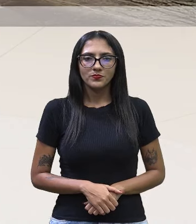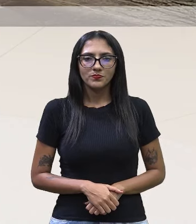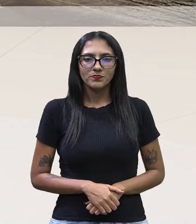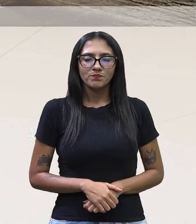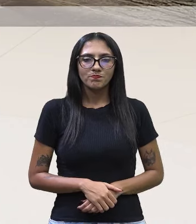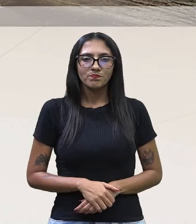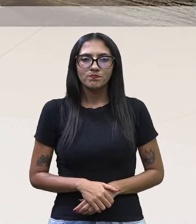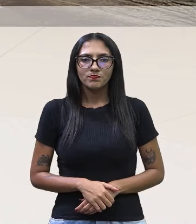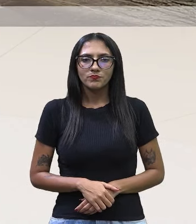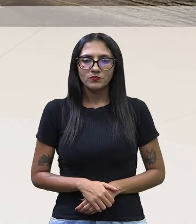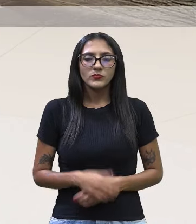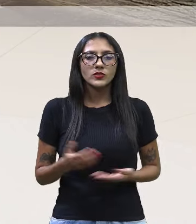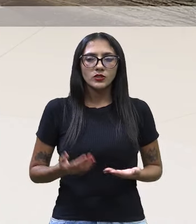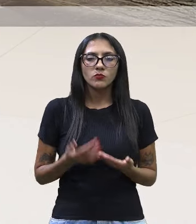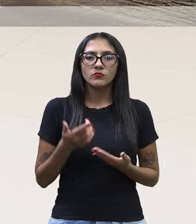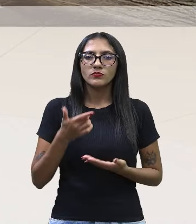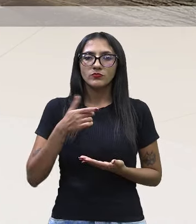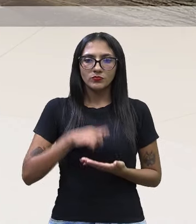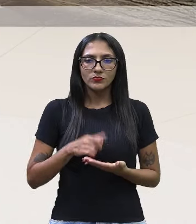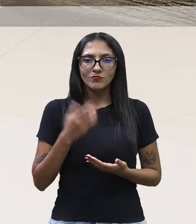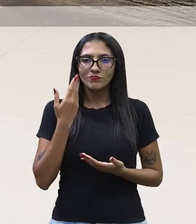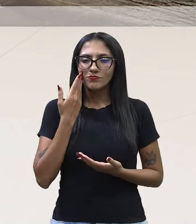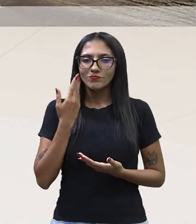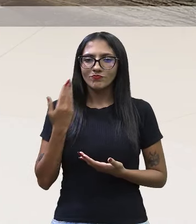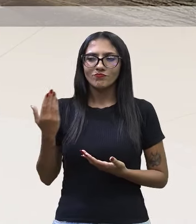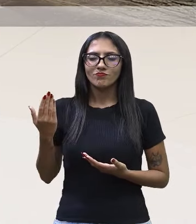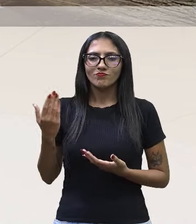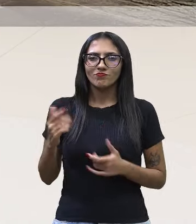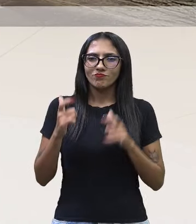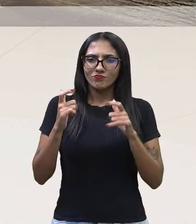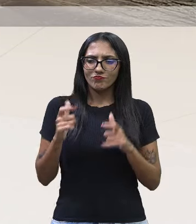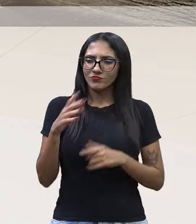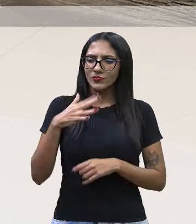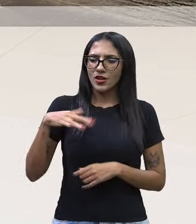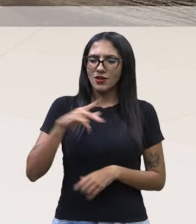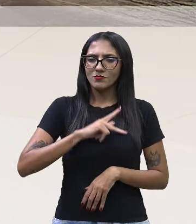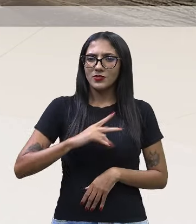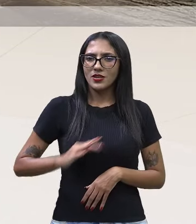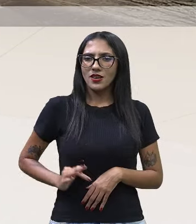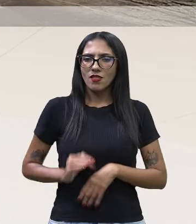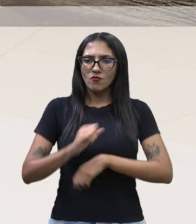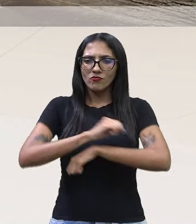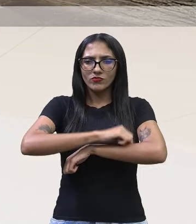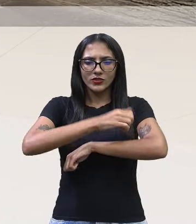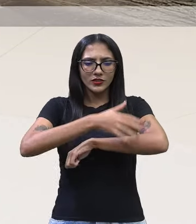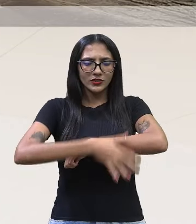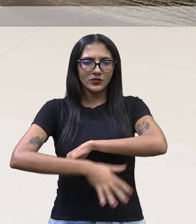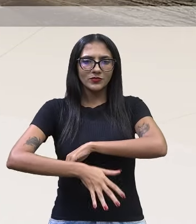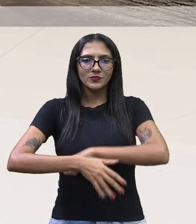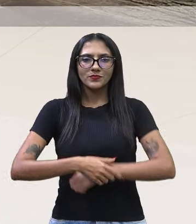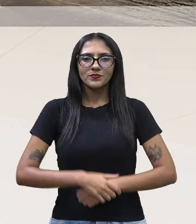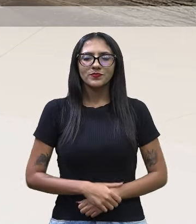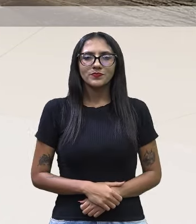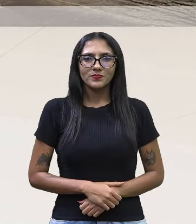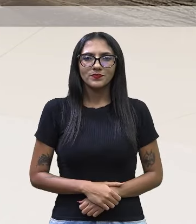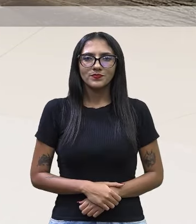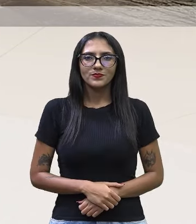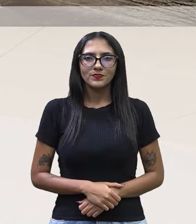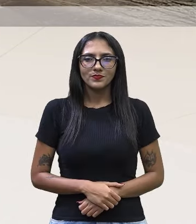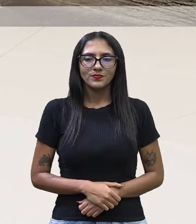professora novamente aqui no na Terra das Cachoeiras exatamente né e Olha só que coisa